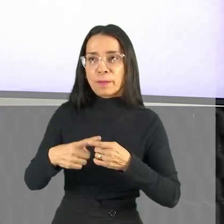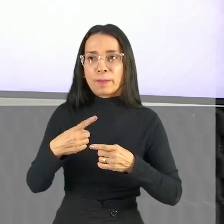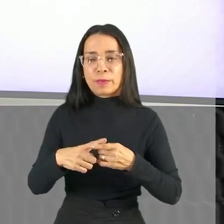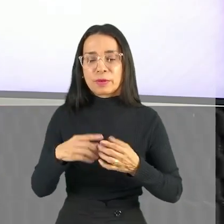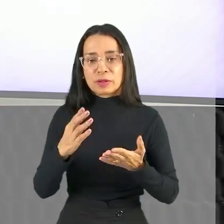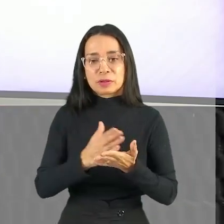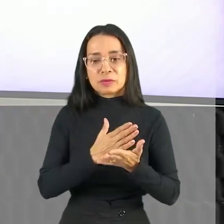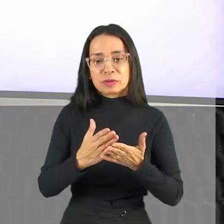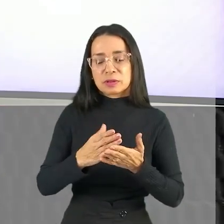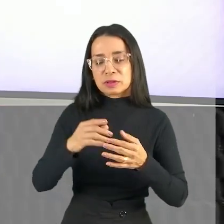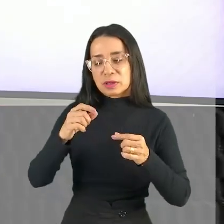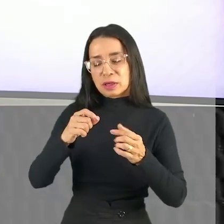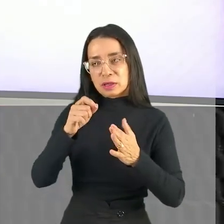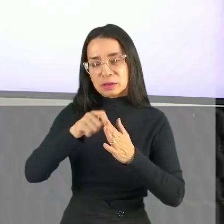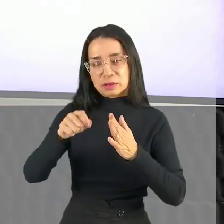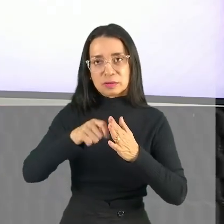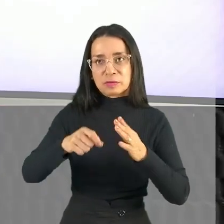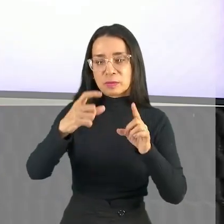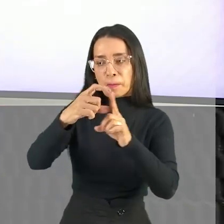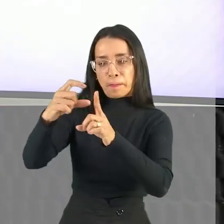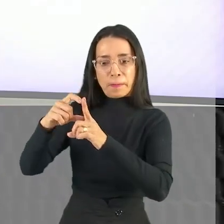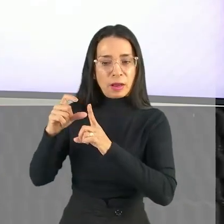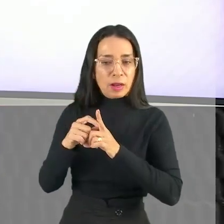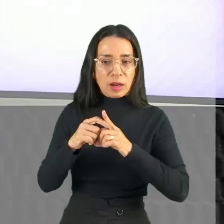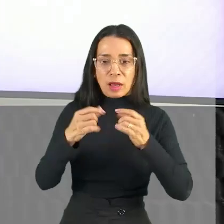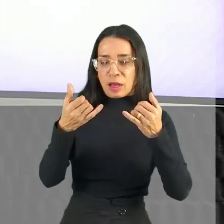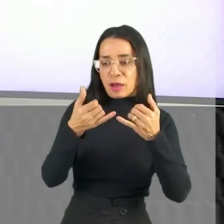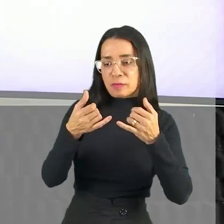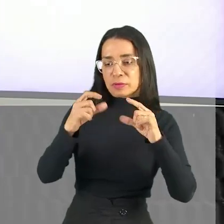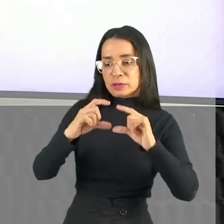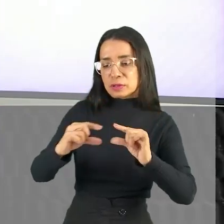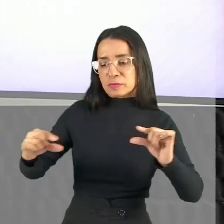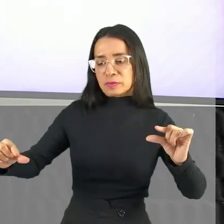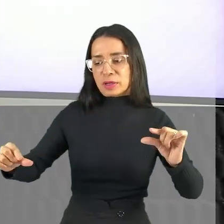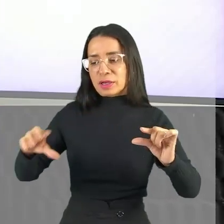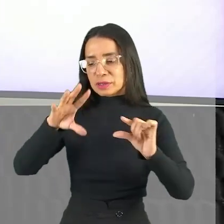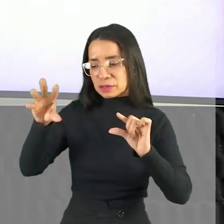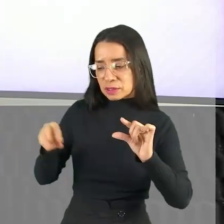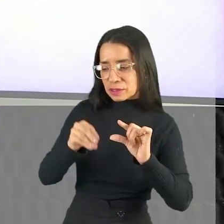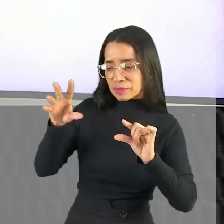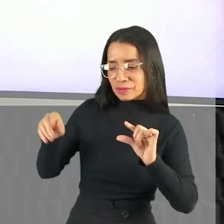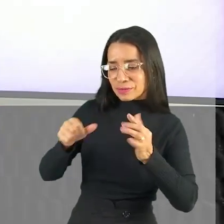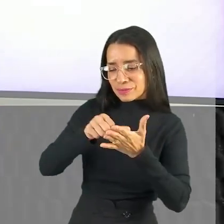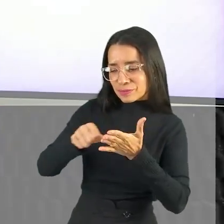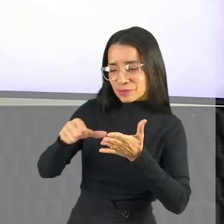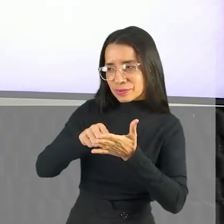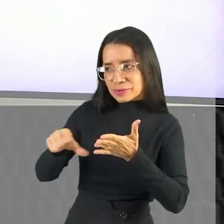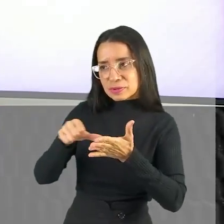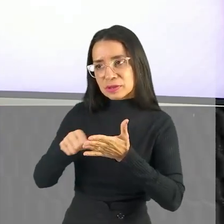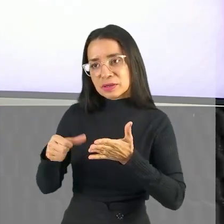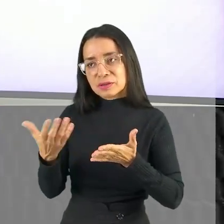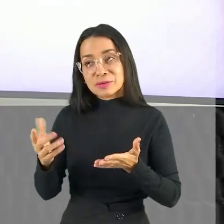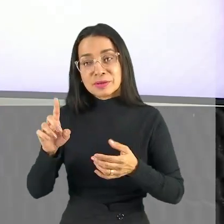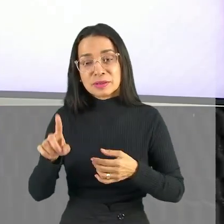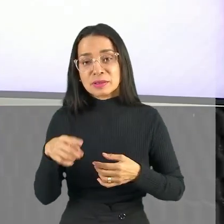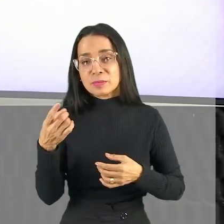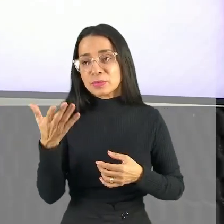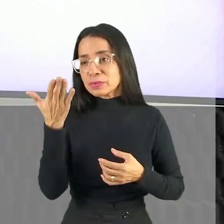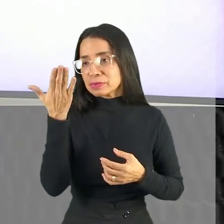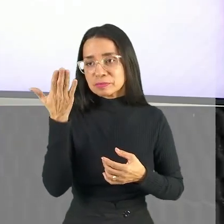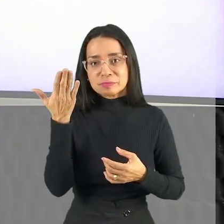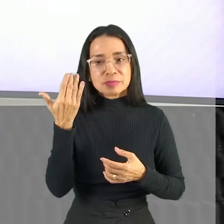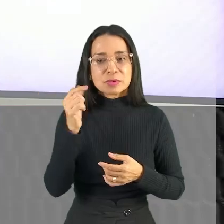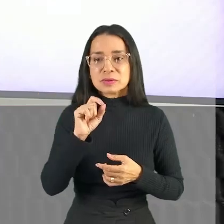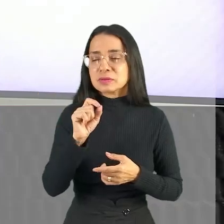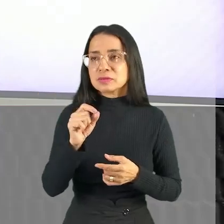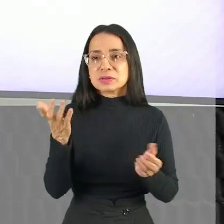várias frases que não vão caber, né? E você vai riscando tanto que depois, na hora que você for colocar na sua folha